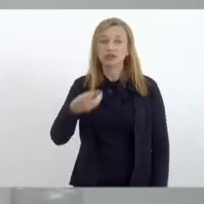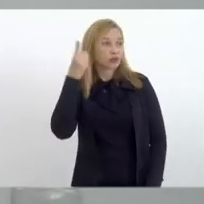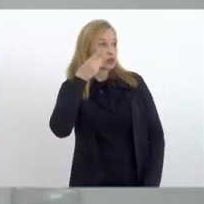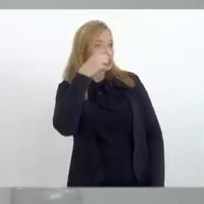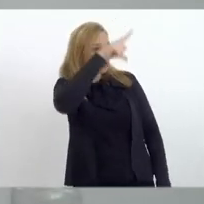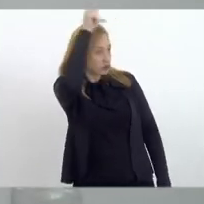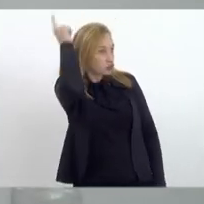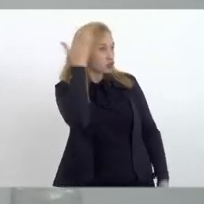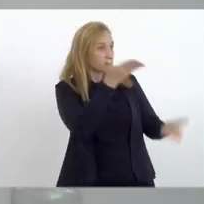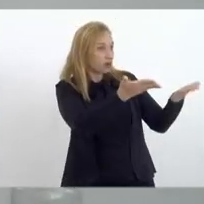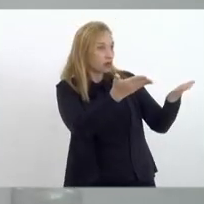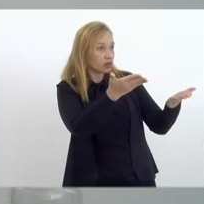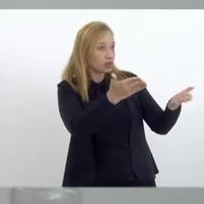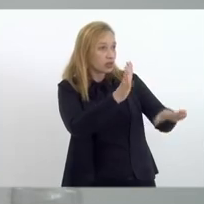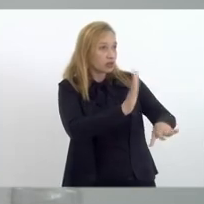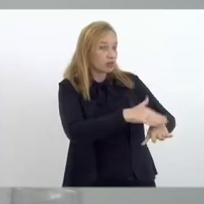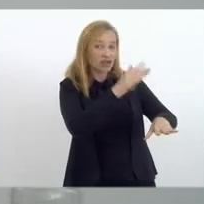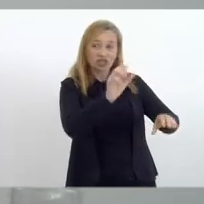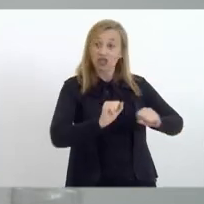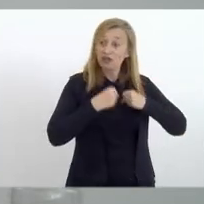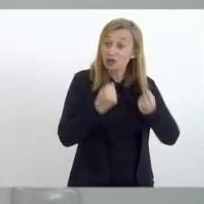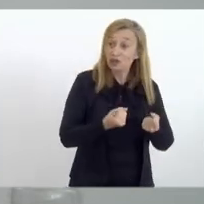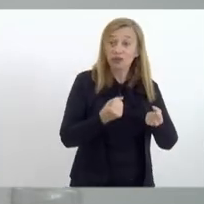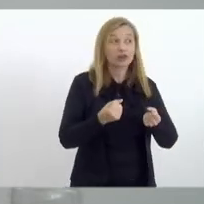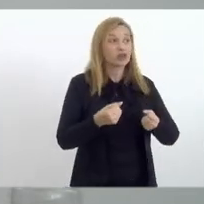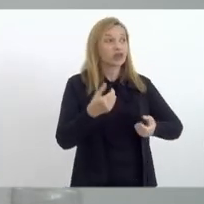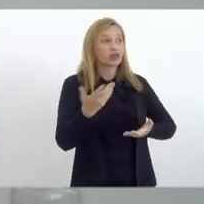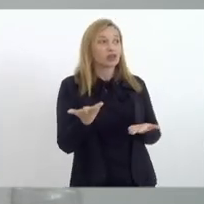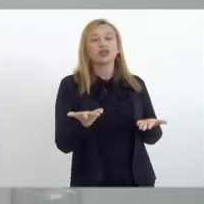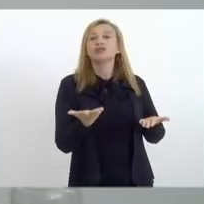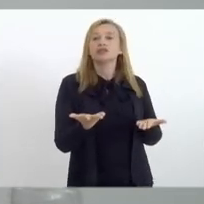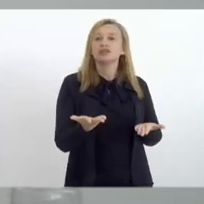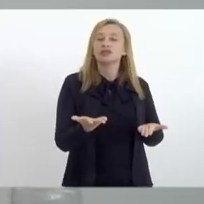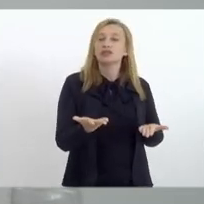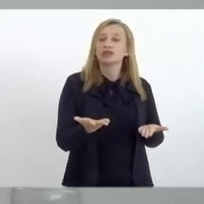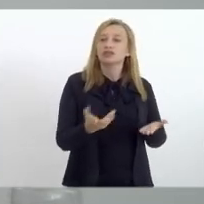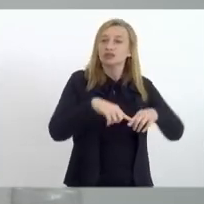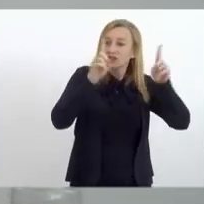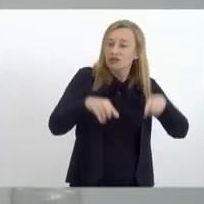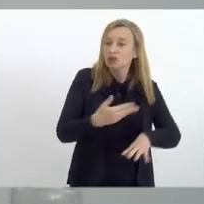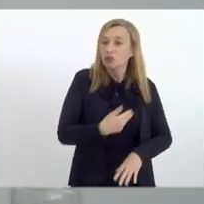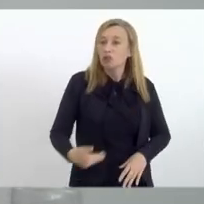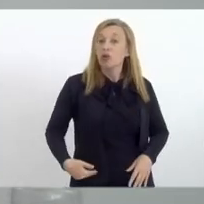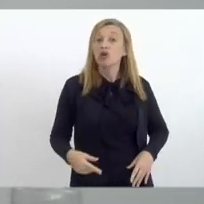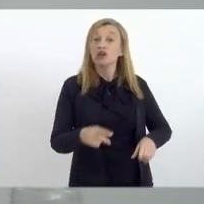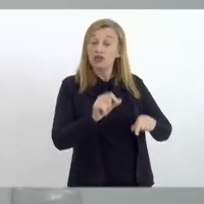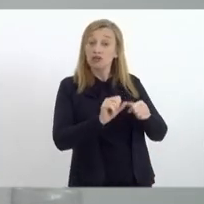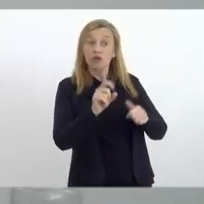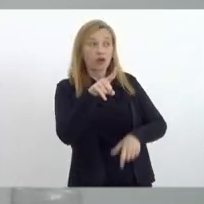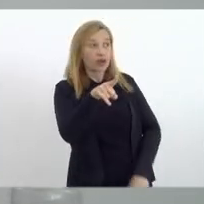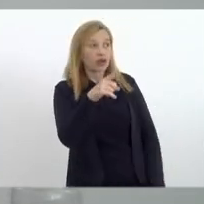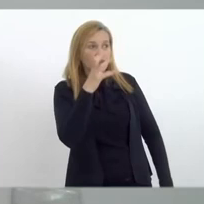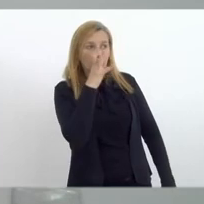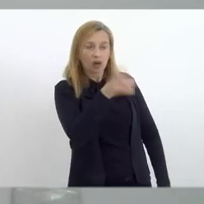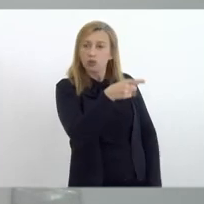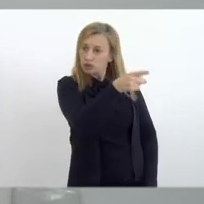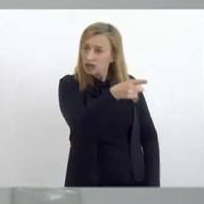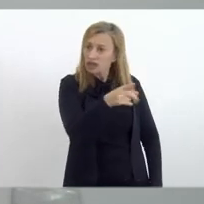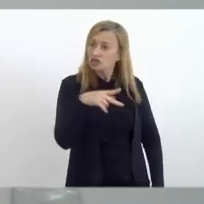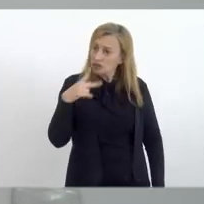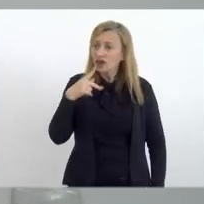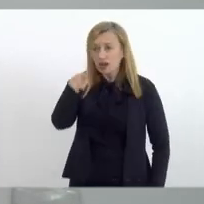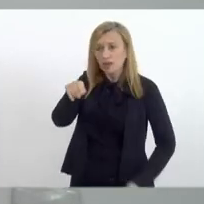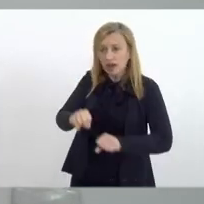Luiz Paulo, que é um dos maiores defensores do servidor público, que foi acusado, e a gente fez um desagravo coletivo no